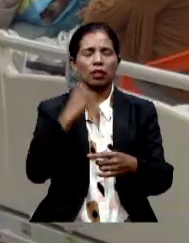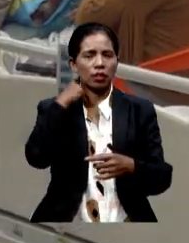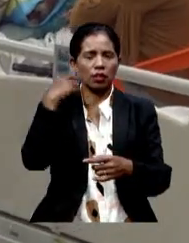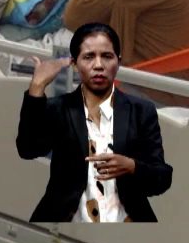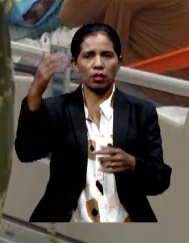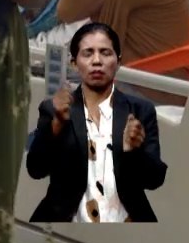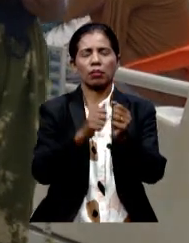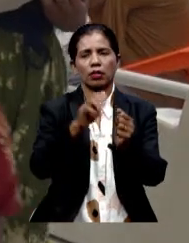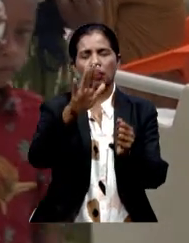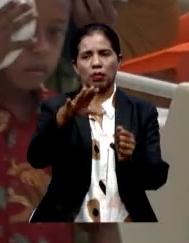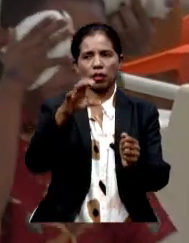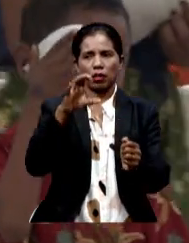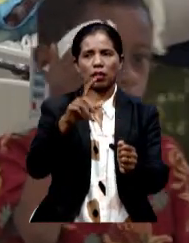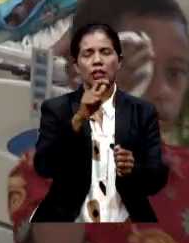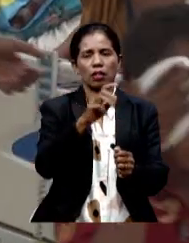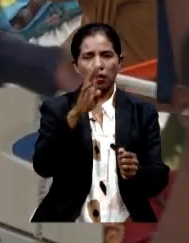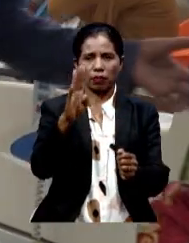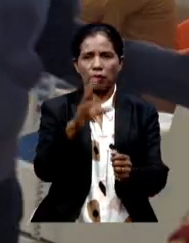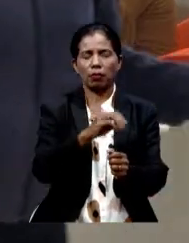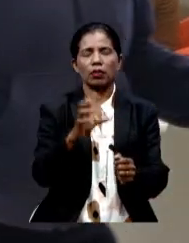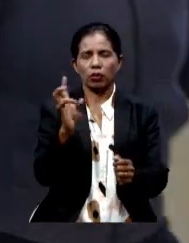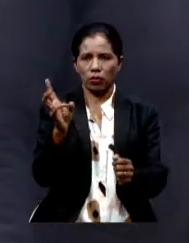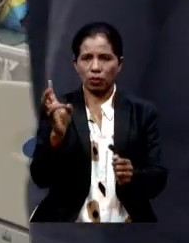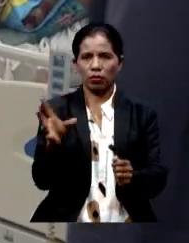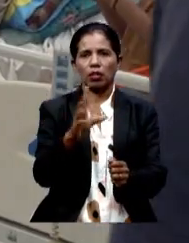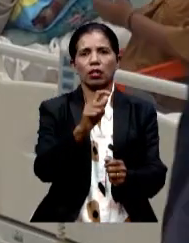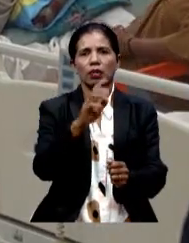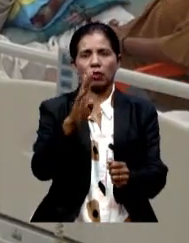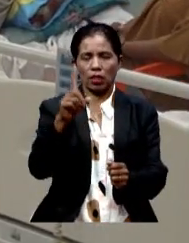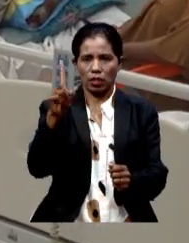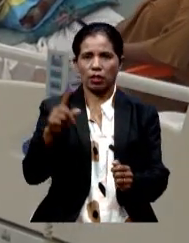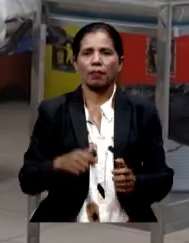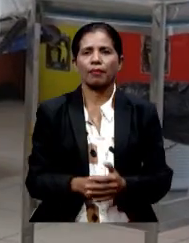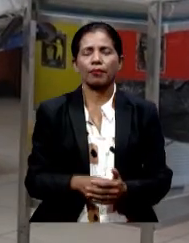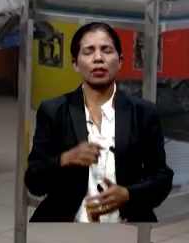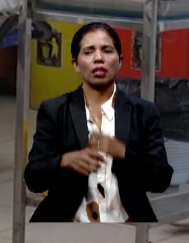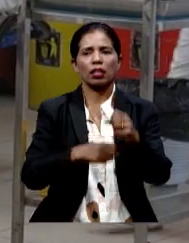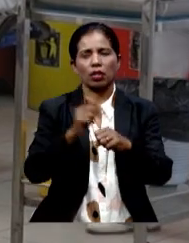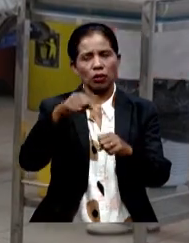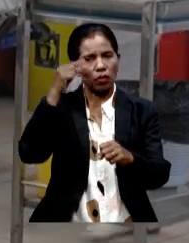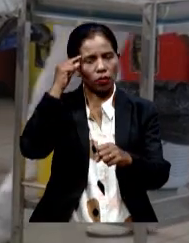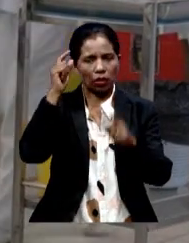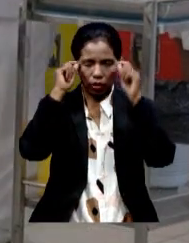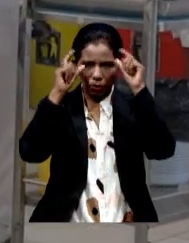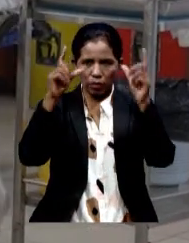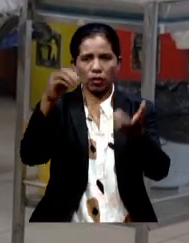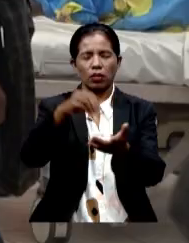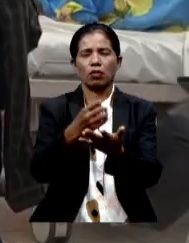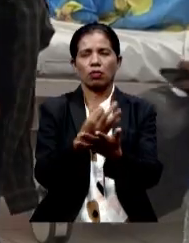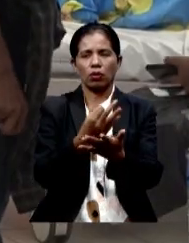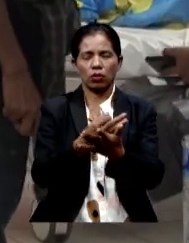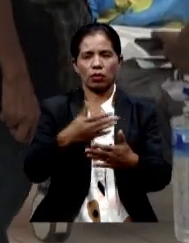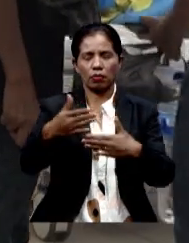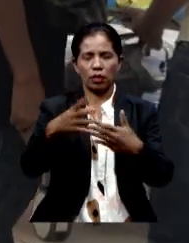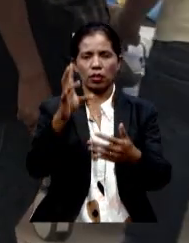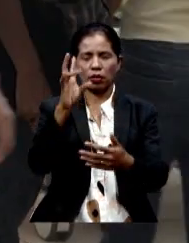lima diabetes basic hitu nulu no tuberculose na inida além de ne karatina governo Timor Leste aloca osan basic to kon hitu